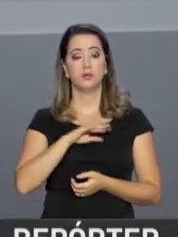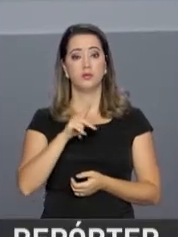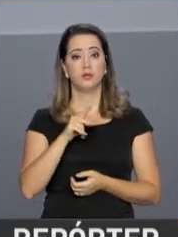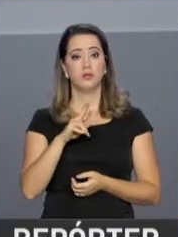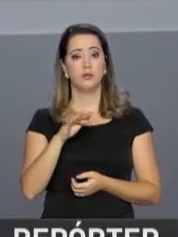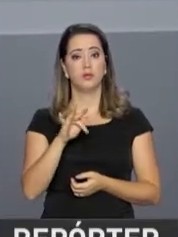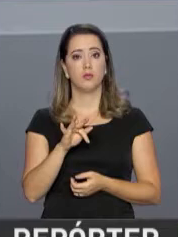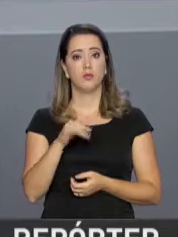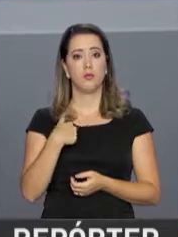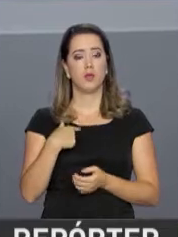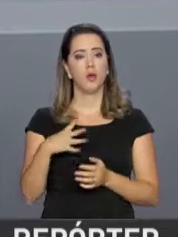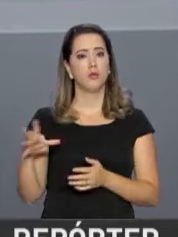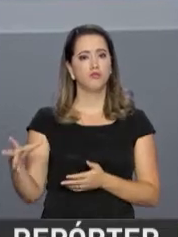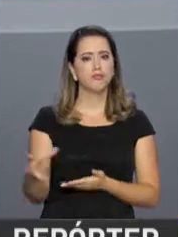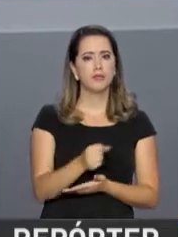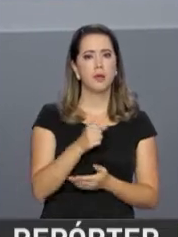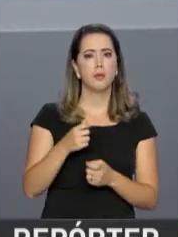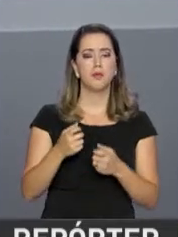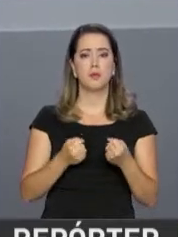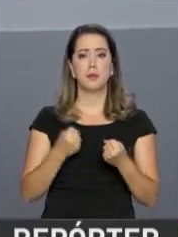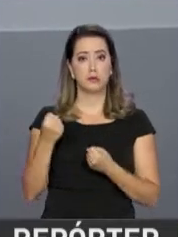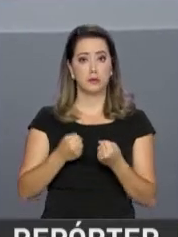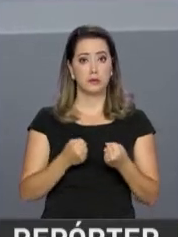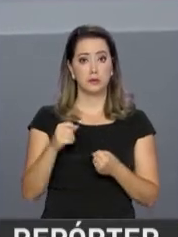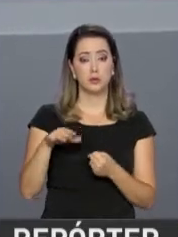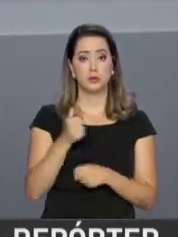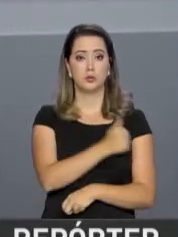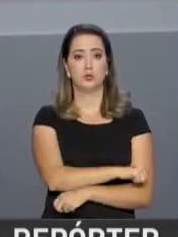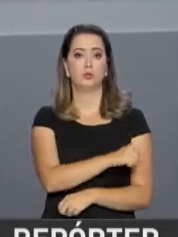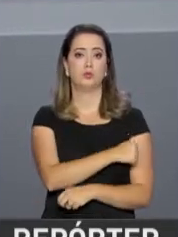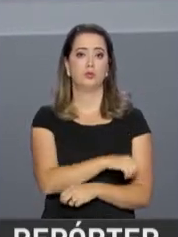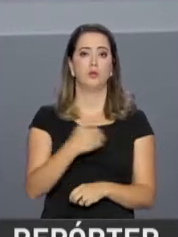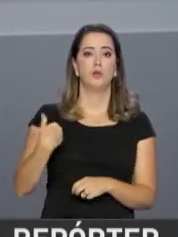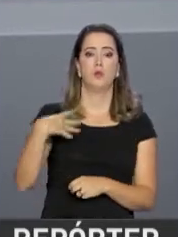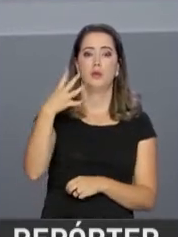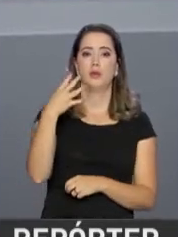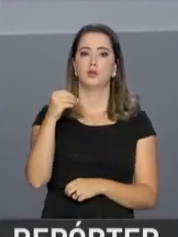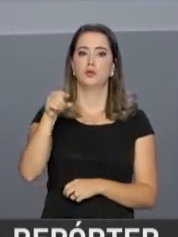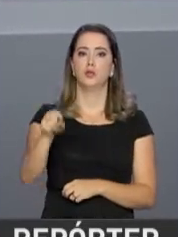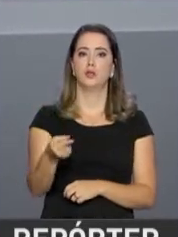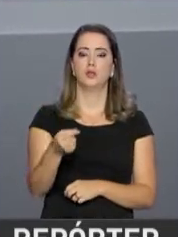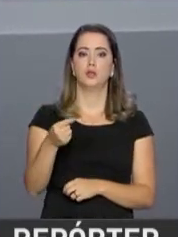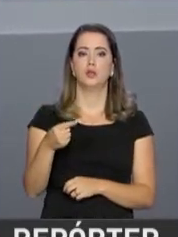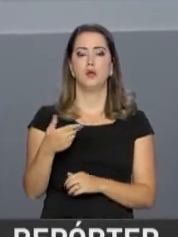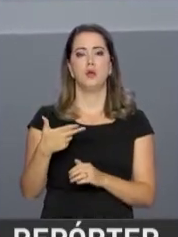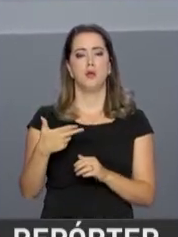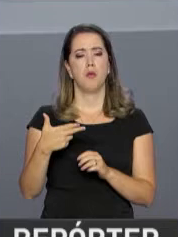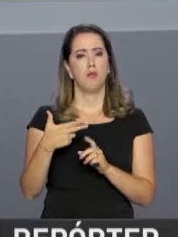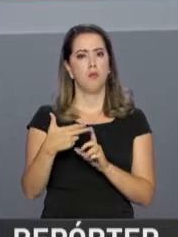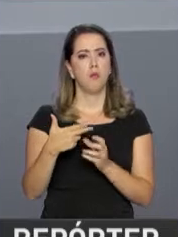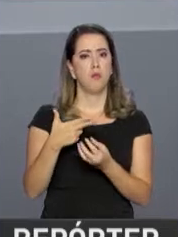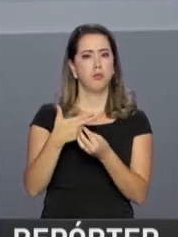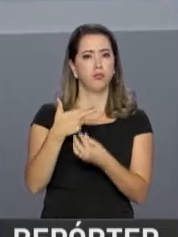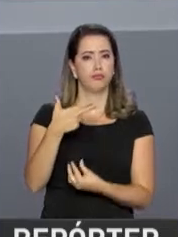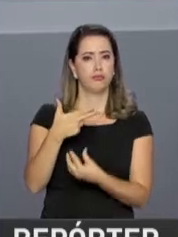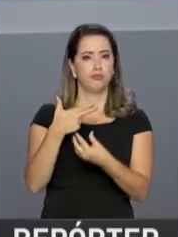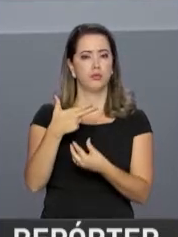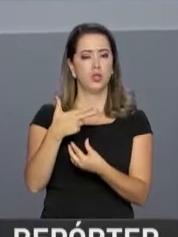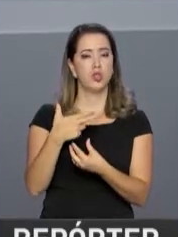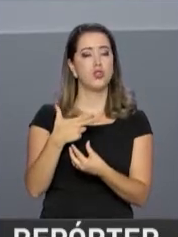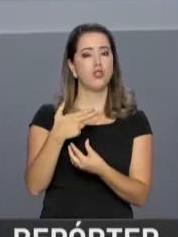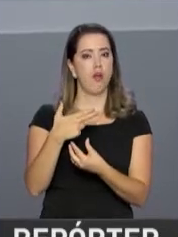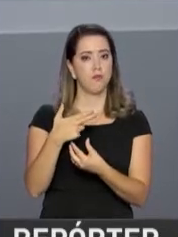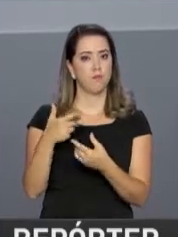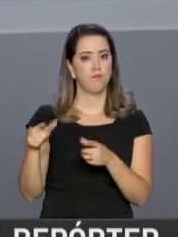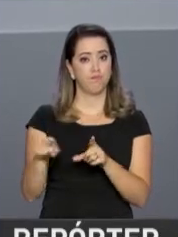rodoviária federal apreendeu nas estradas do rio de janeiro mais de 40 mil munições de diversos calibres nos últimos seis meses o